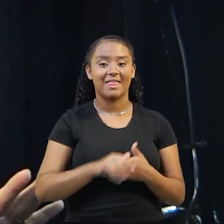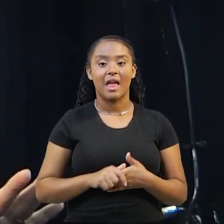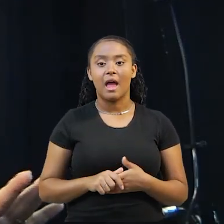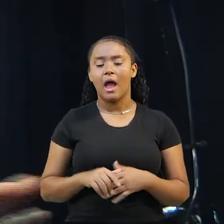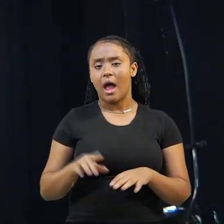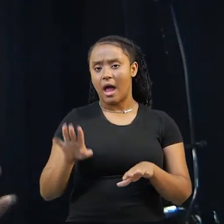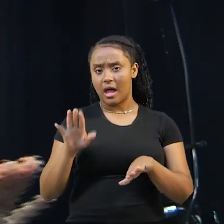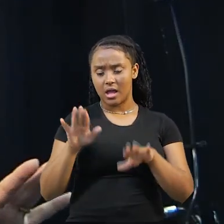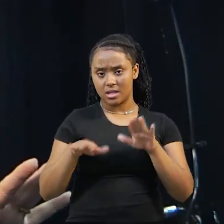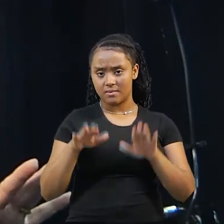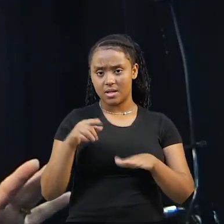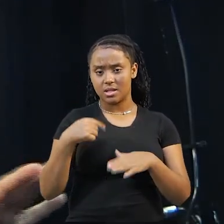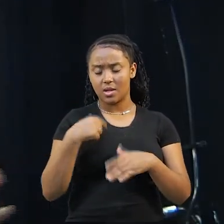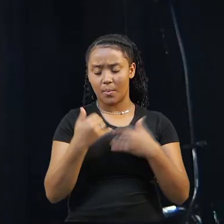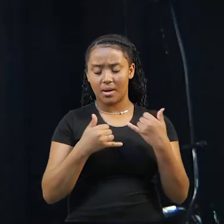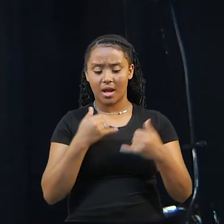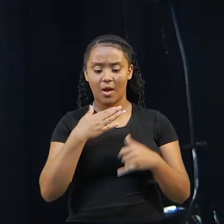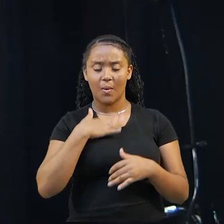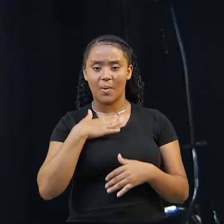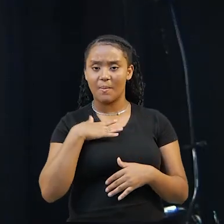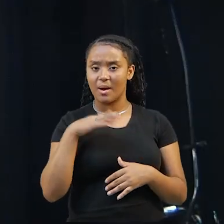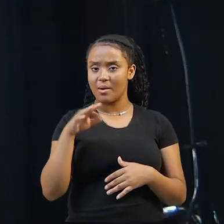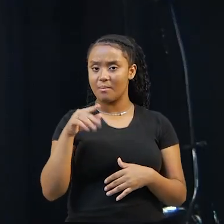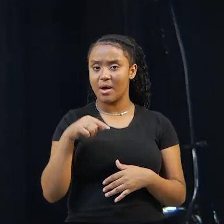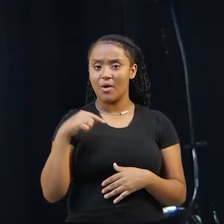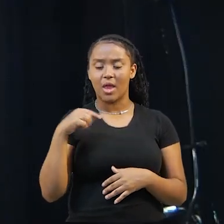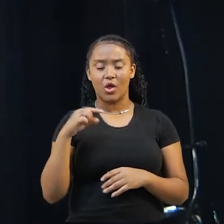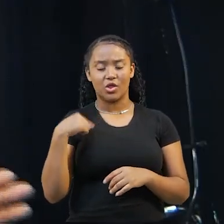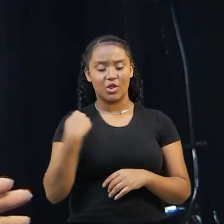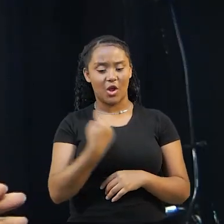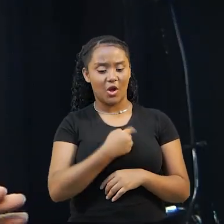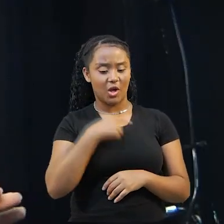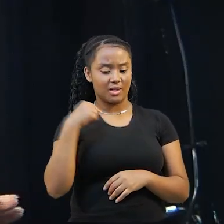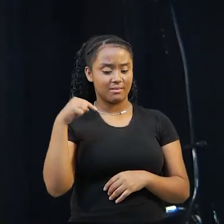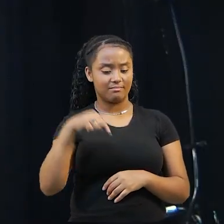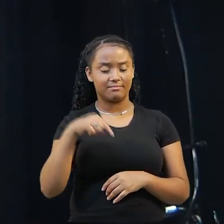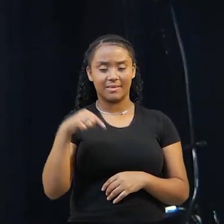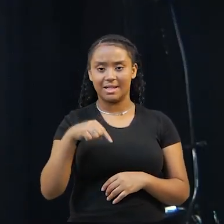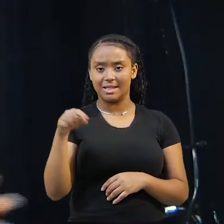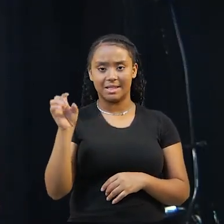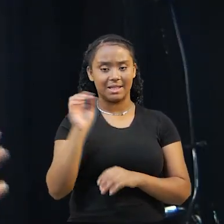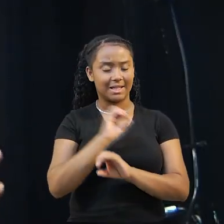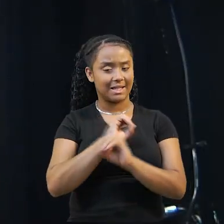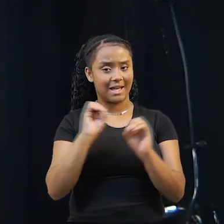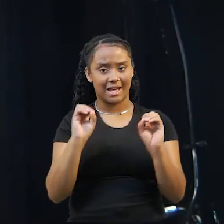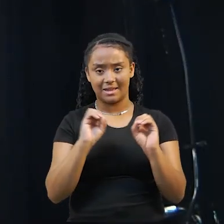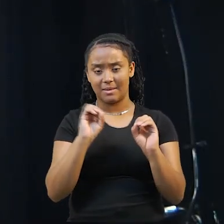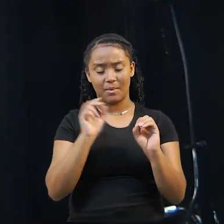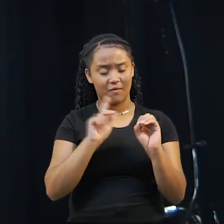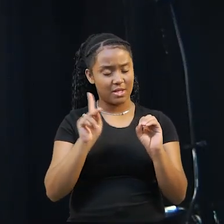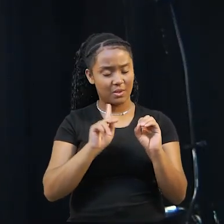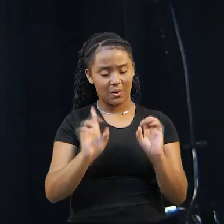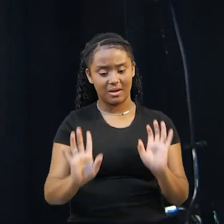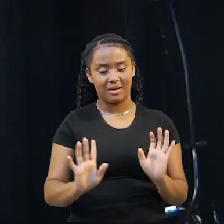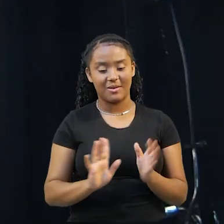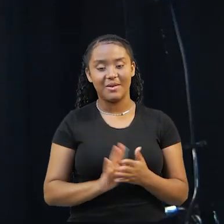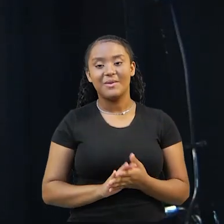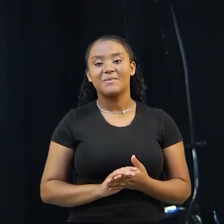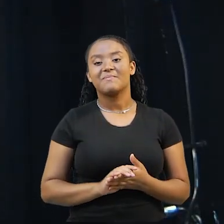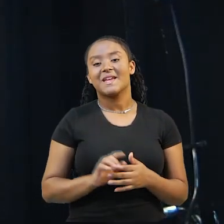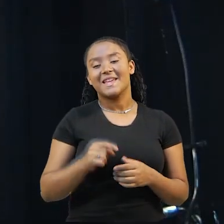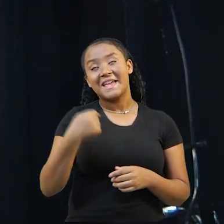querer ser professor, porque dá muito trabalho, a gente trabalha quando está na escola e quando está em casa. Só eu que acabei seguindo a